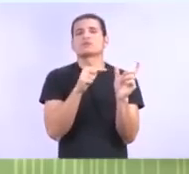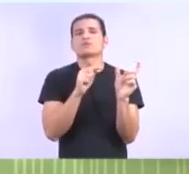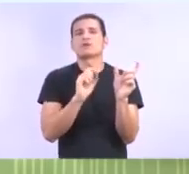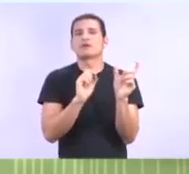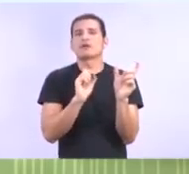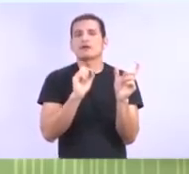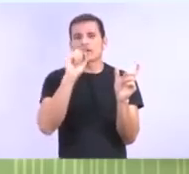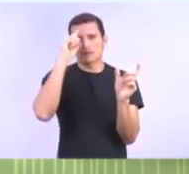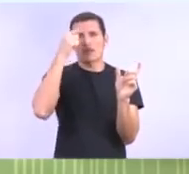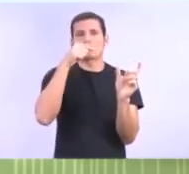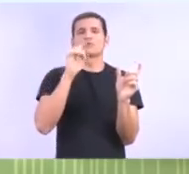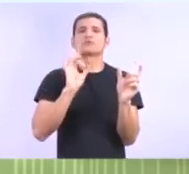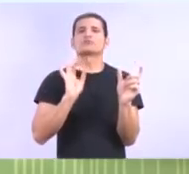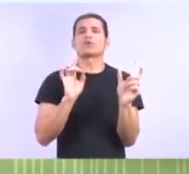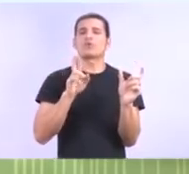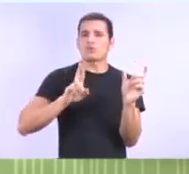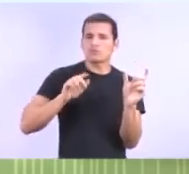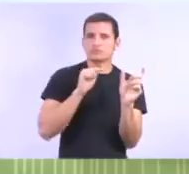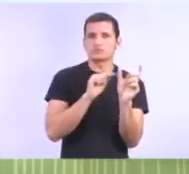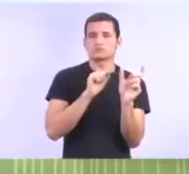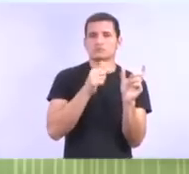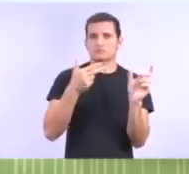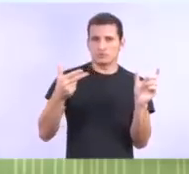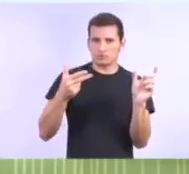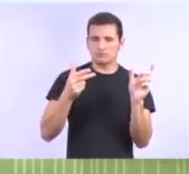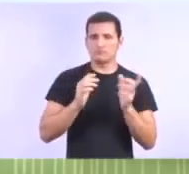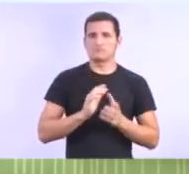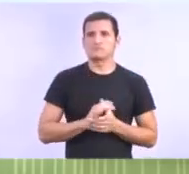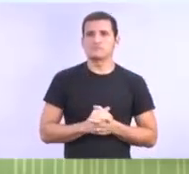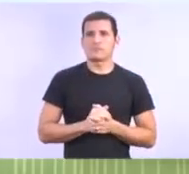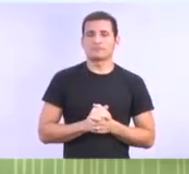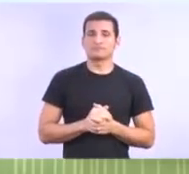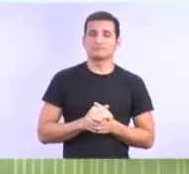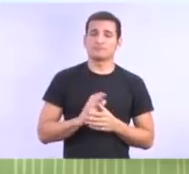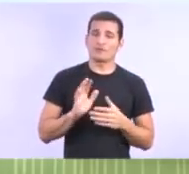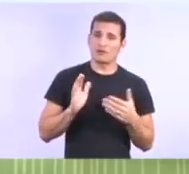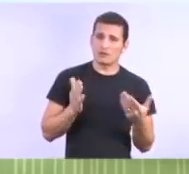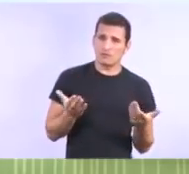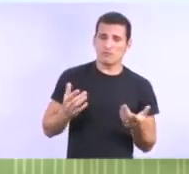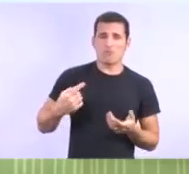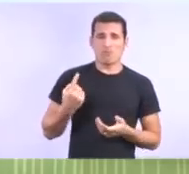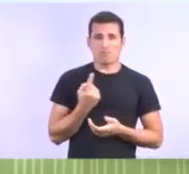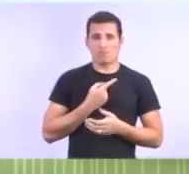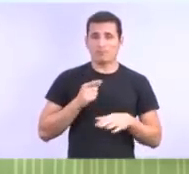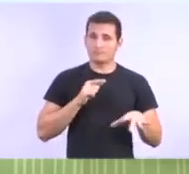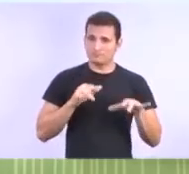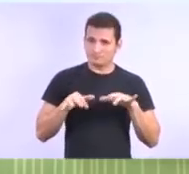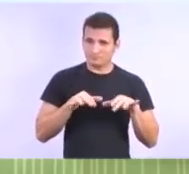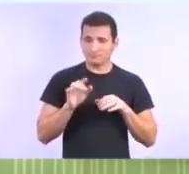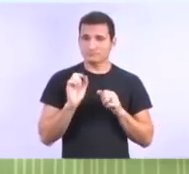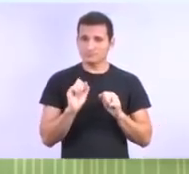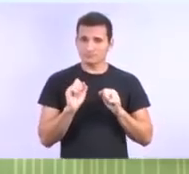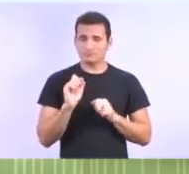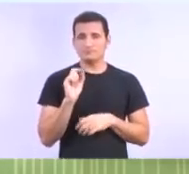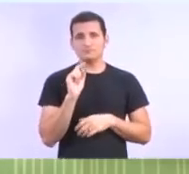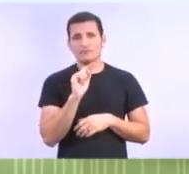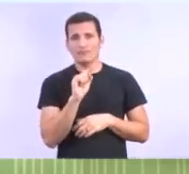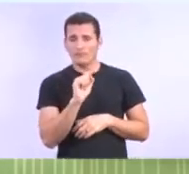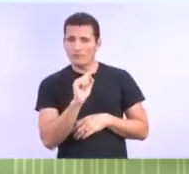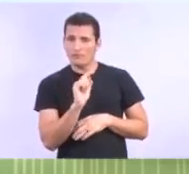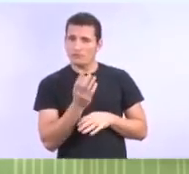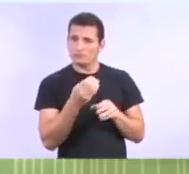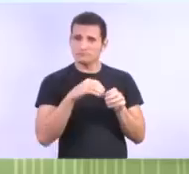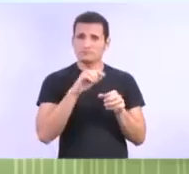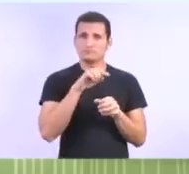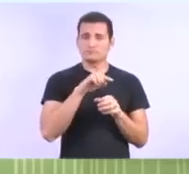apenas usa o objeto, né? Só que no nosso caso, os programadores, nós vamos ter que implementar essa funcionalidade, a gente vai ter que